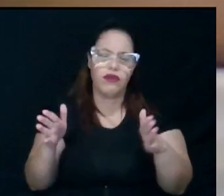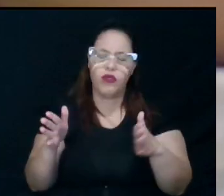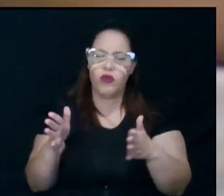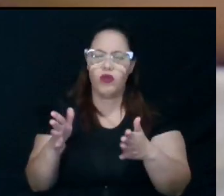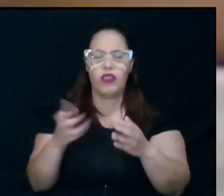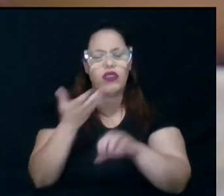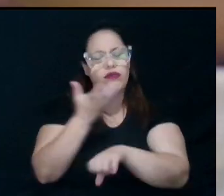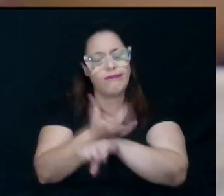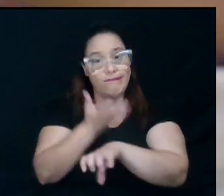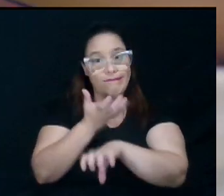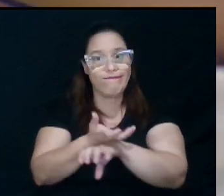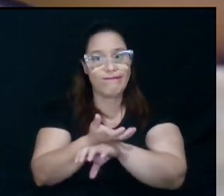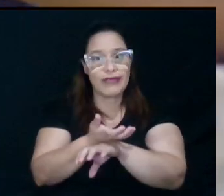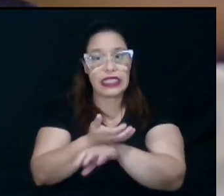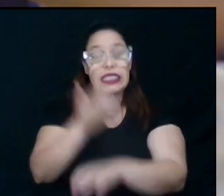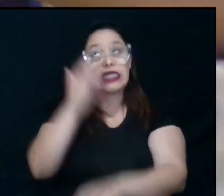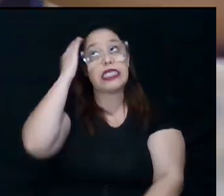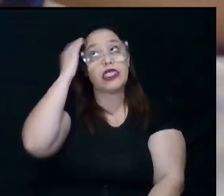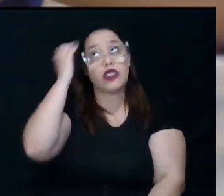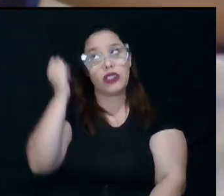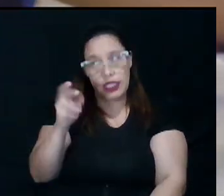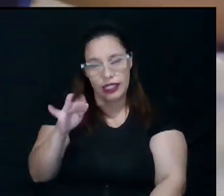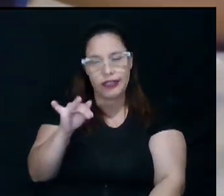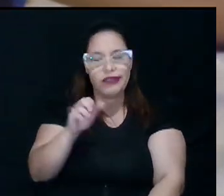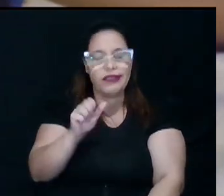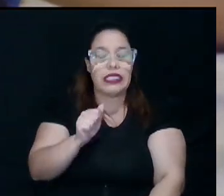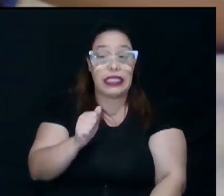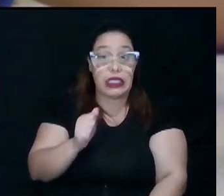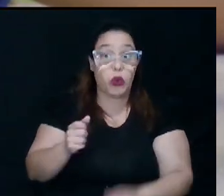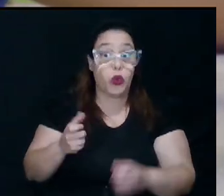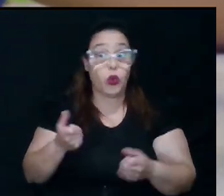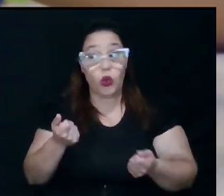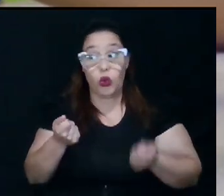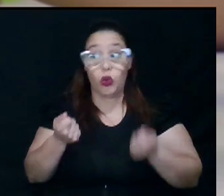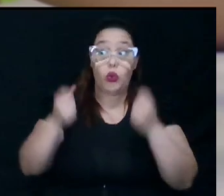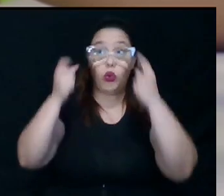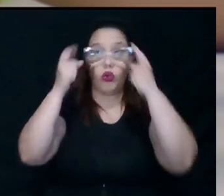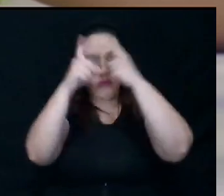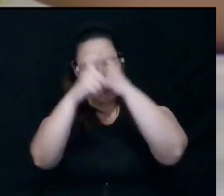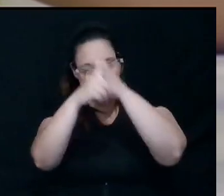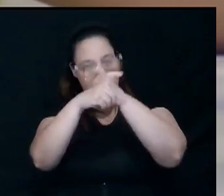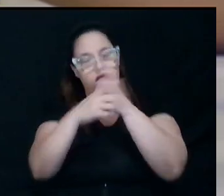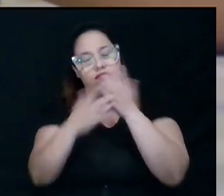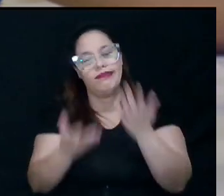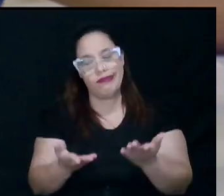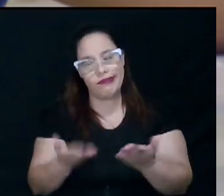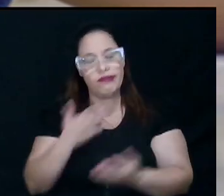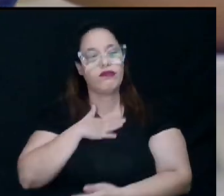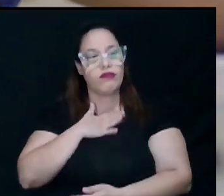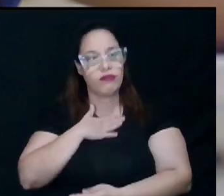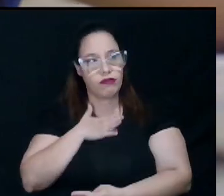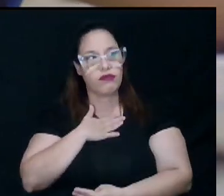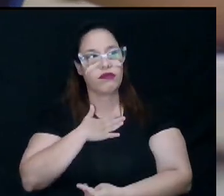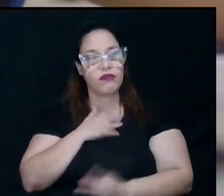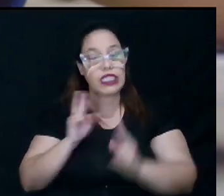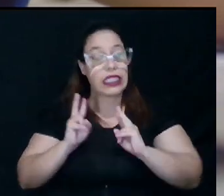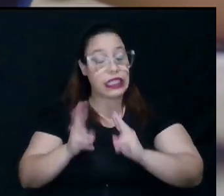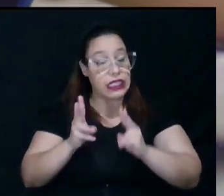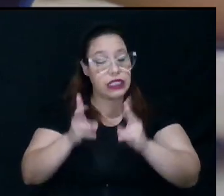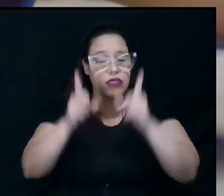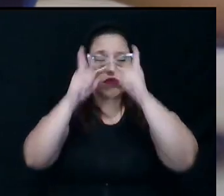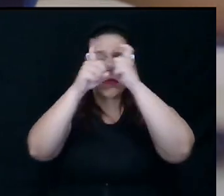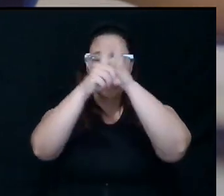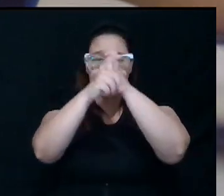que a física é uma das campeãs atuais de reclamação, de dificuldade, mas para mim, eu sempre tive dificuldade nas disciplinas de